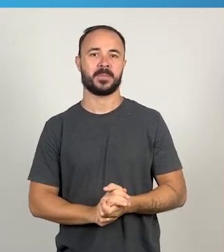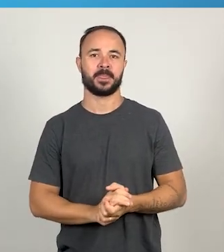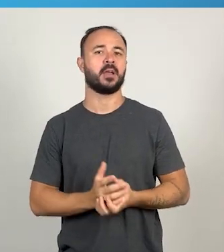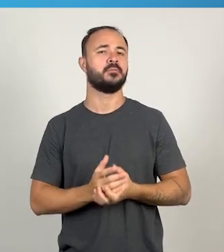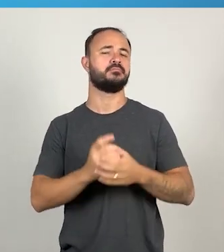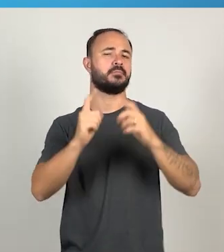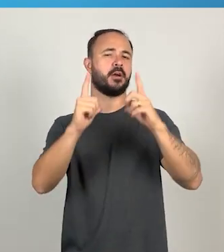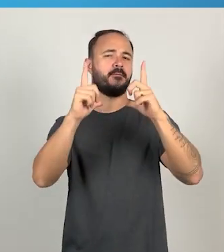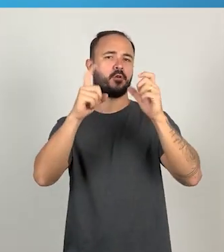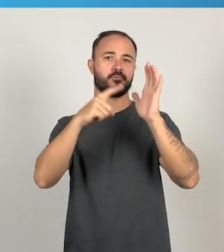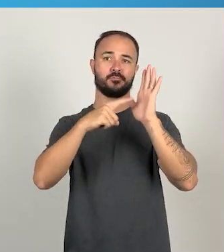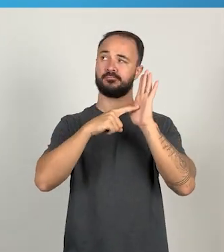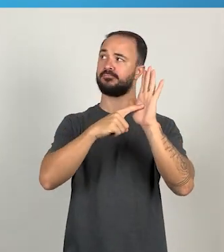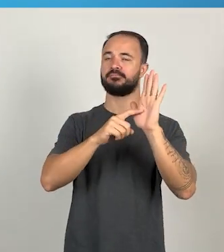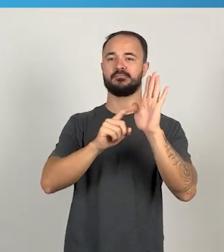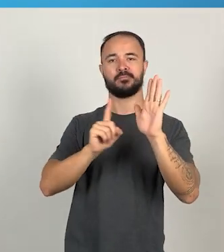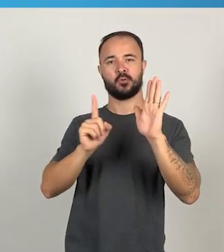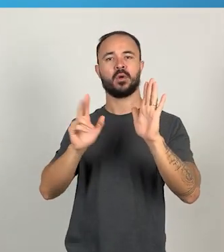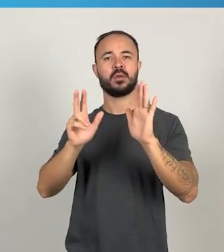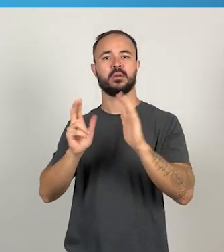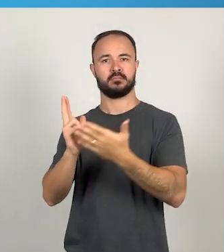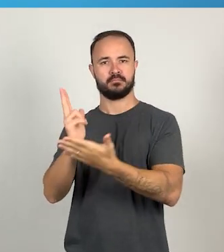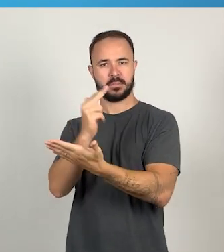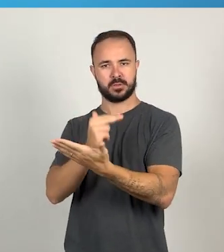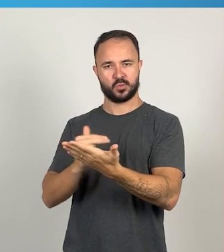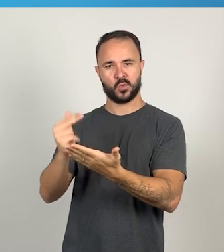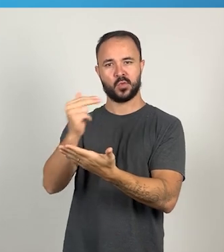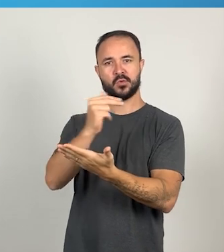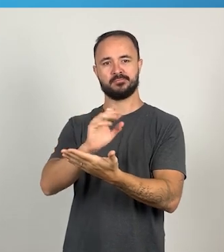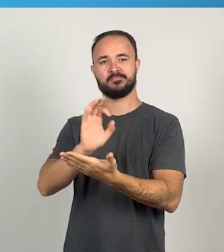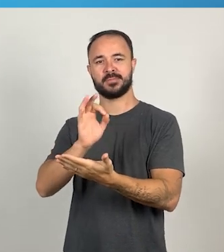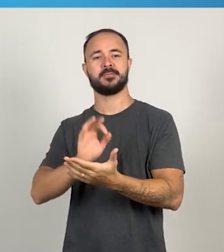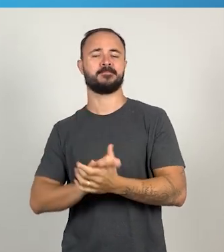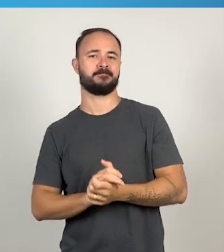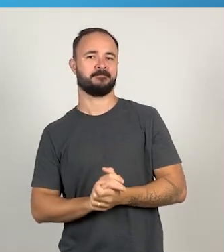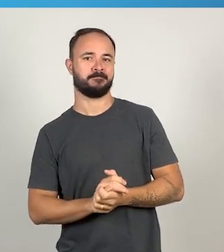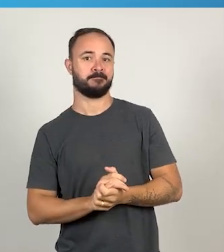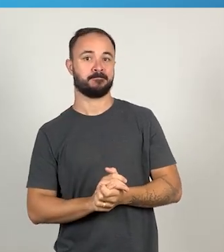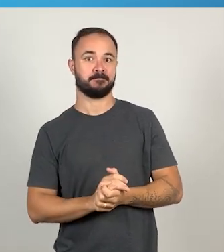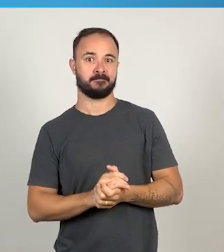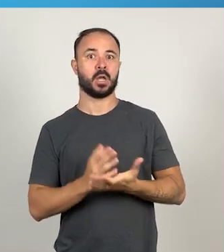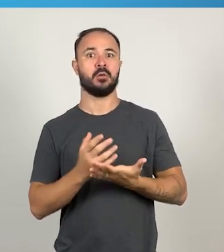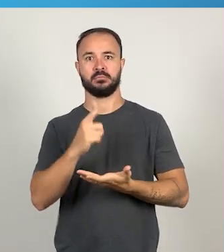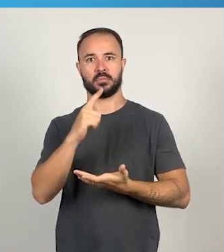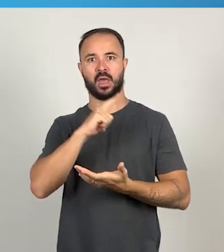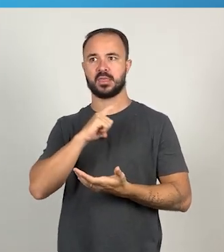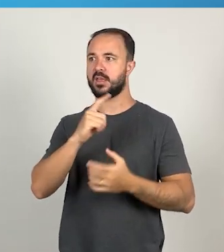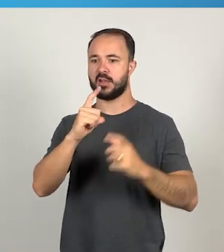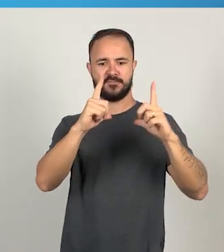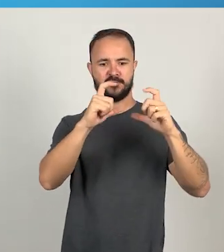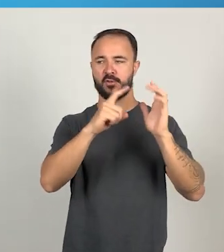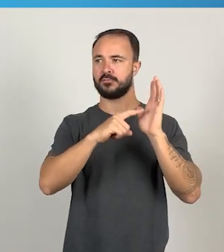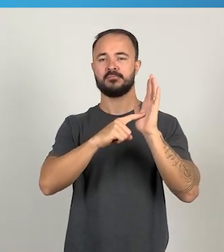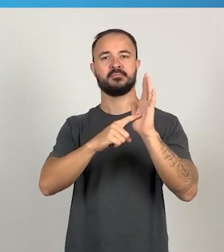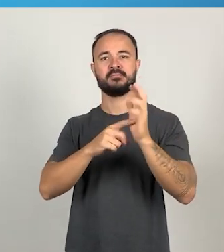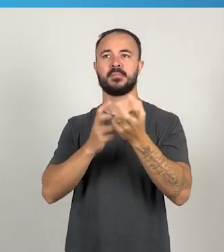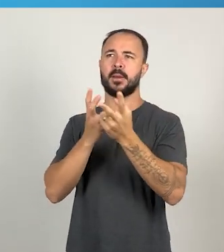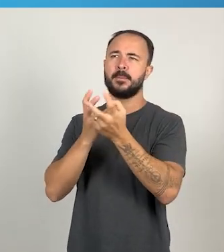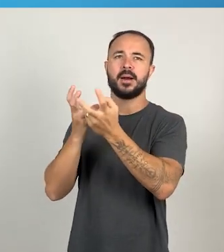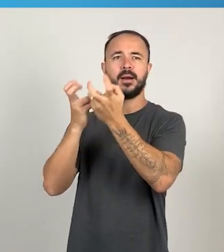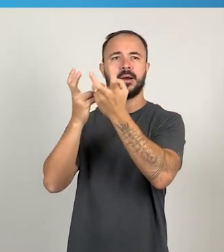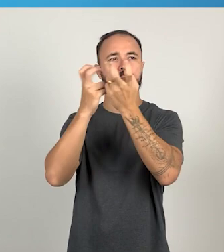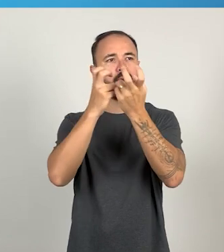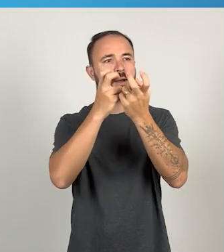Essa imagem tá, é uma pintura, uma obra. Inclusive, a gente vê muito essa imagem, essa tela, né, retratada